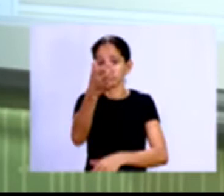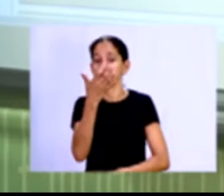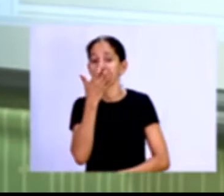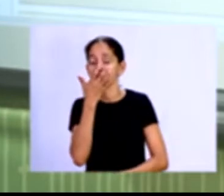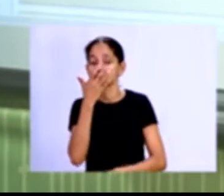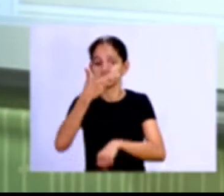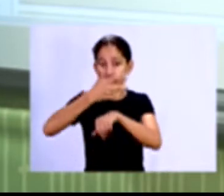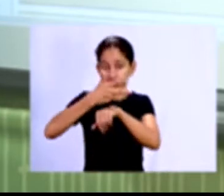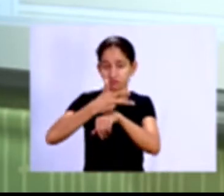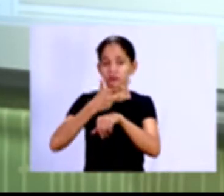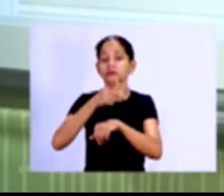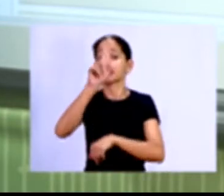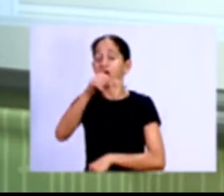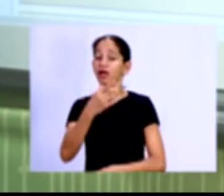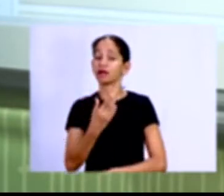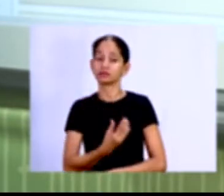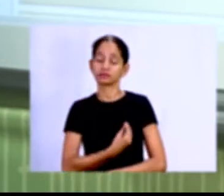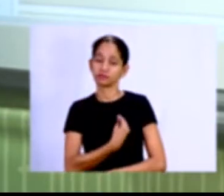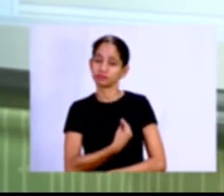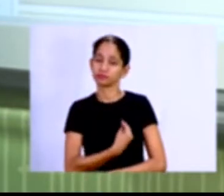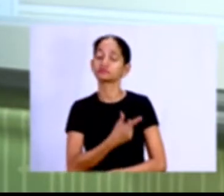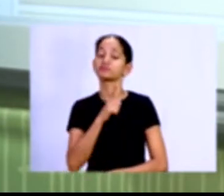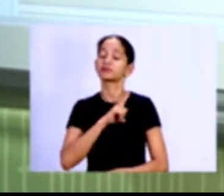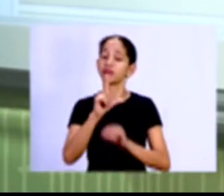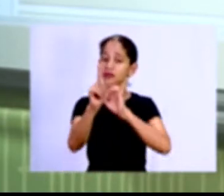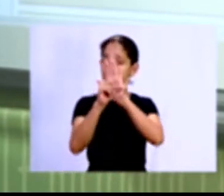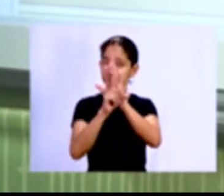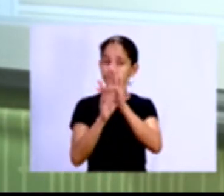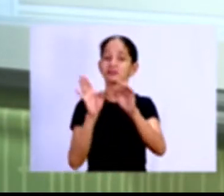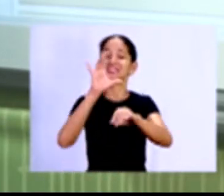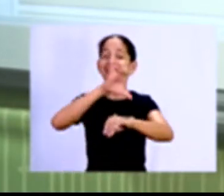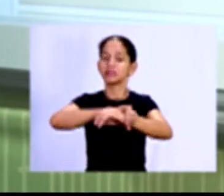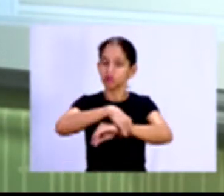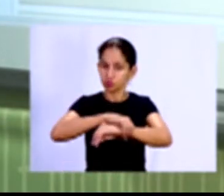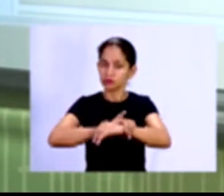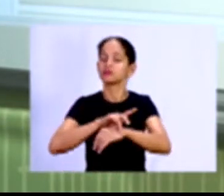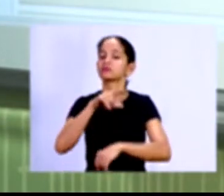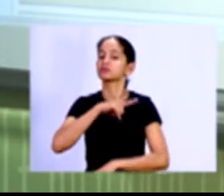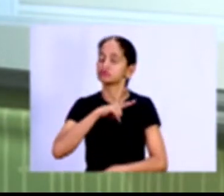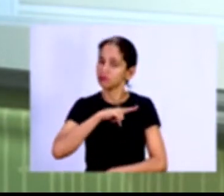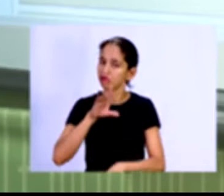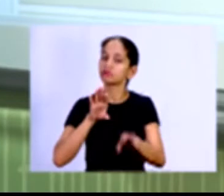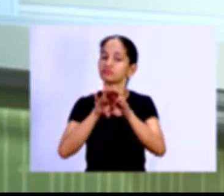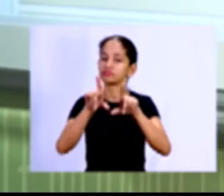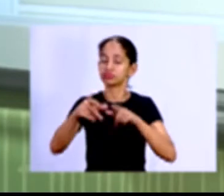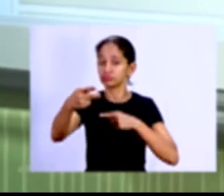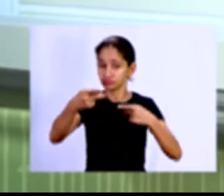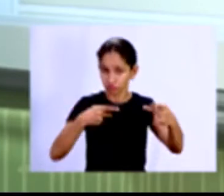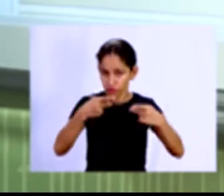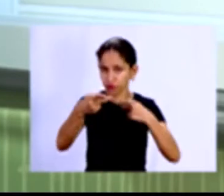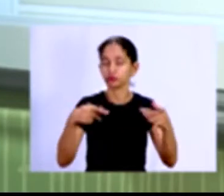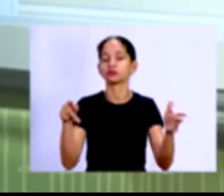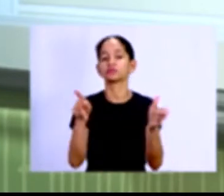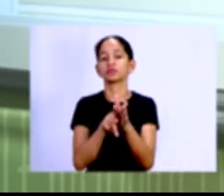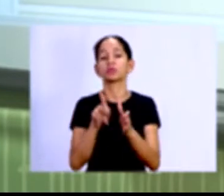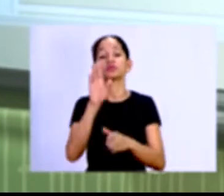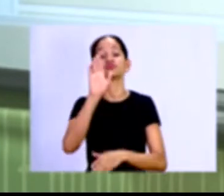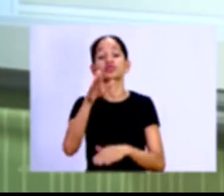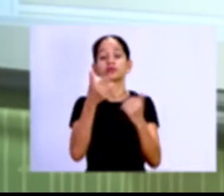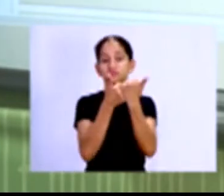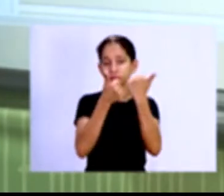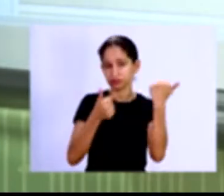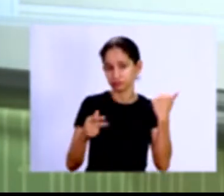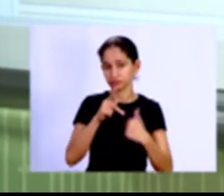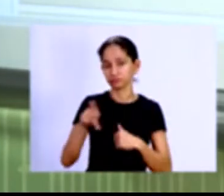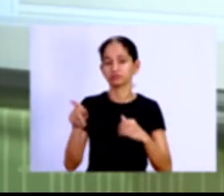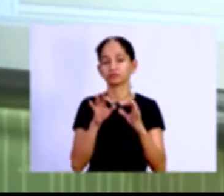na modalidade presencial, que você tem uma legislação, você tem um projeto de curso, você tem tutores, e aqui nós já falamos, né,